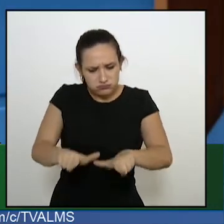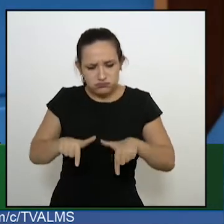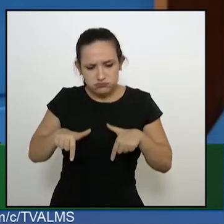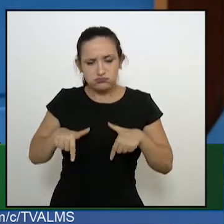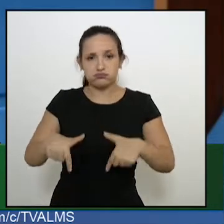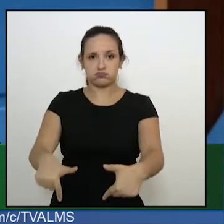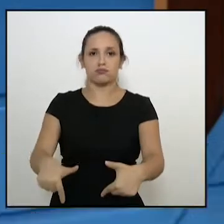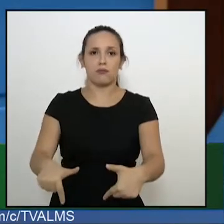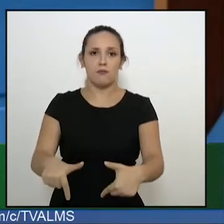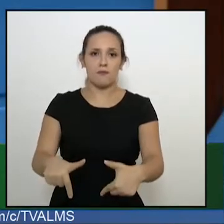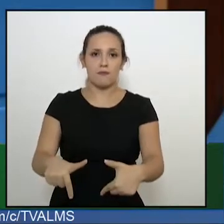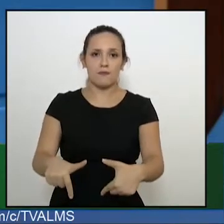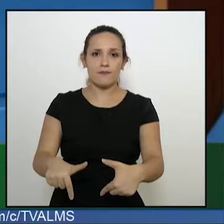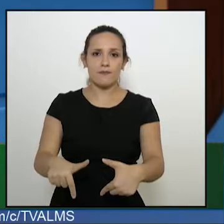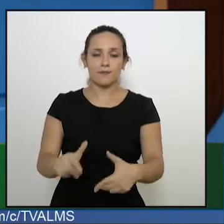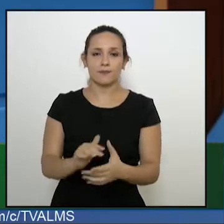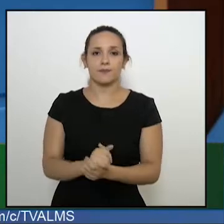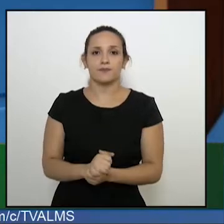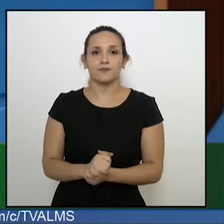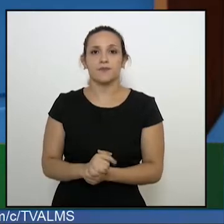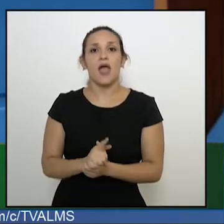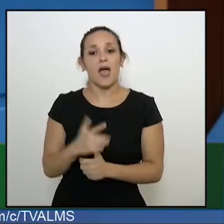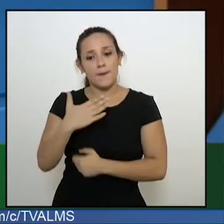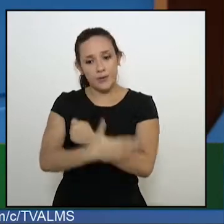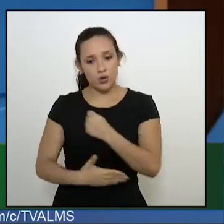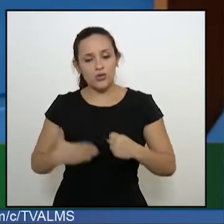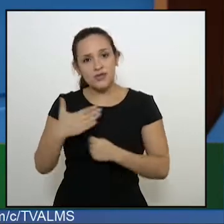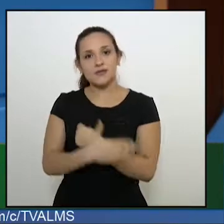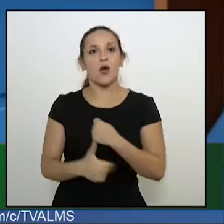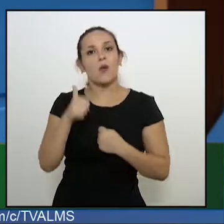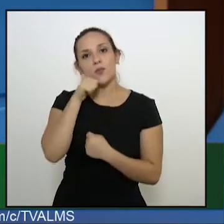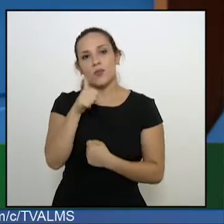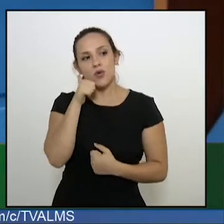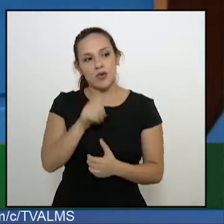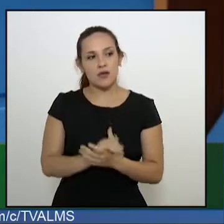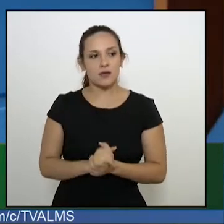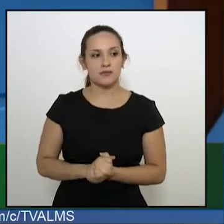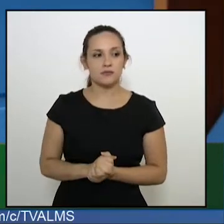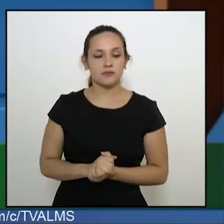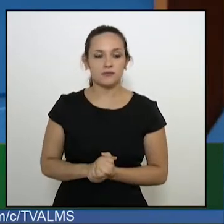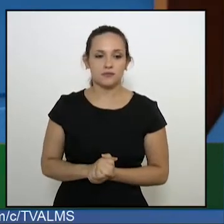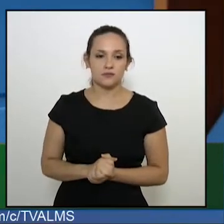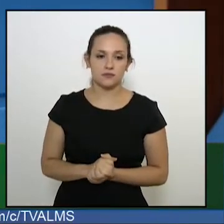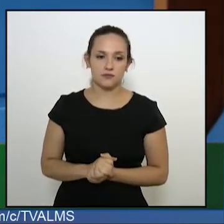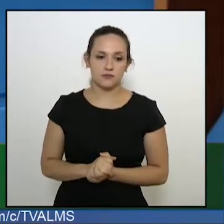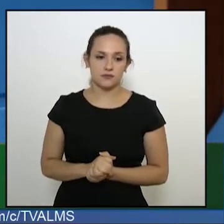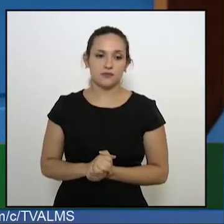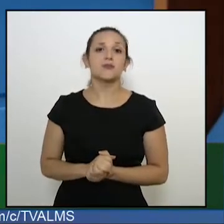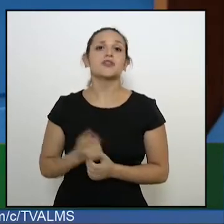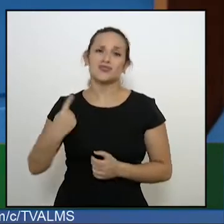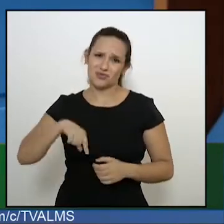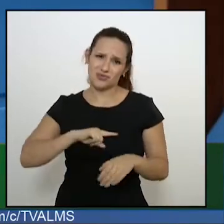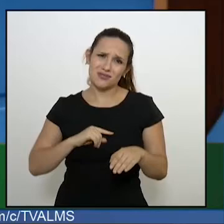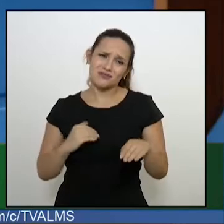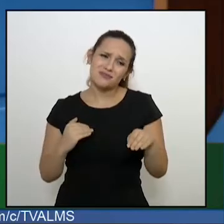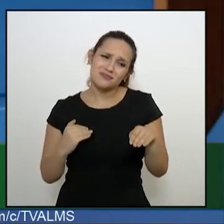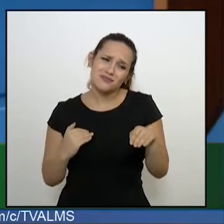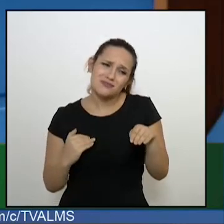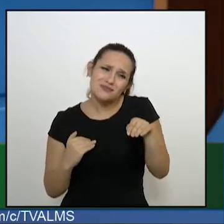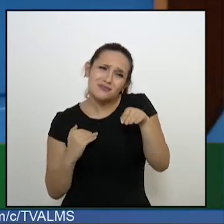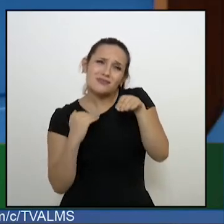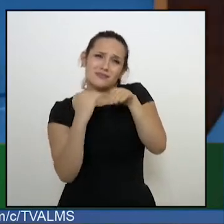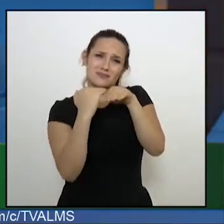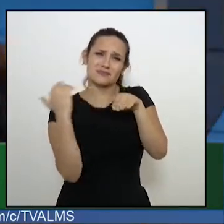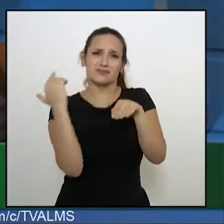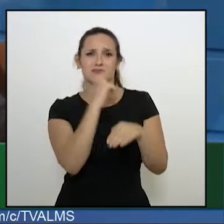luta, nessa defesa das mulheres, para que a gente tenha só um pouquinho de igualdade, só um pouquinho, é isso.